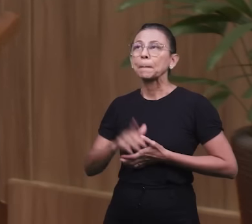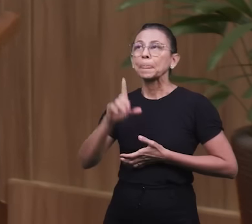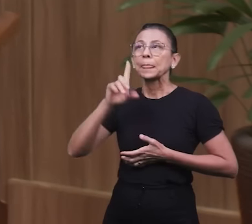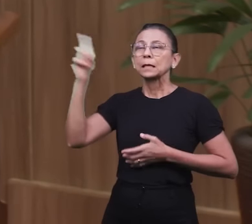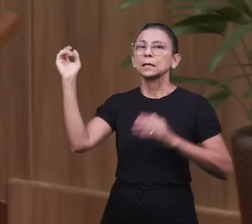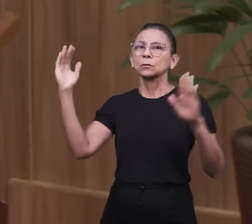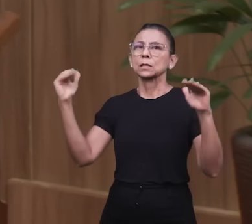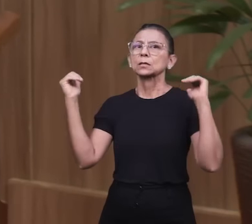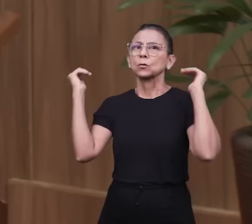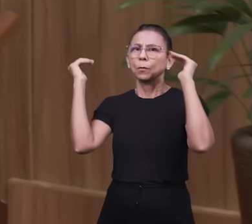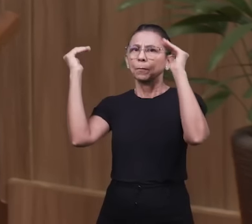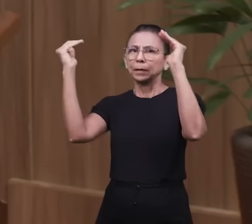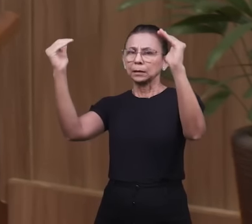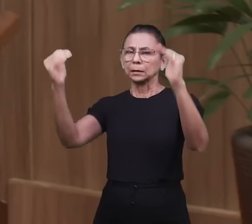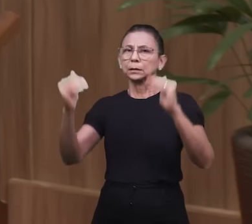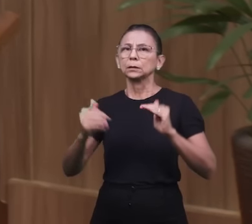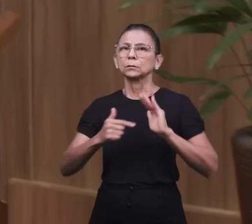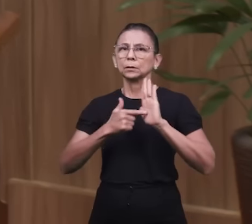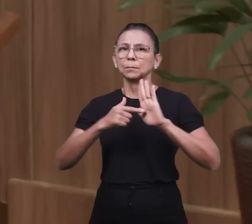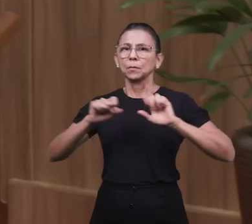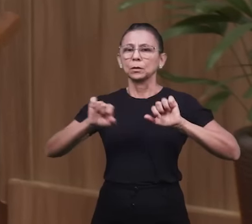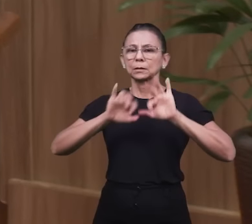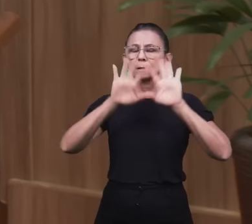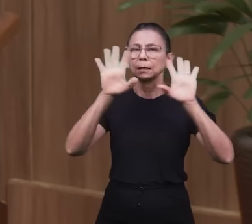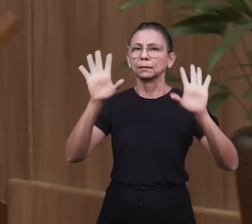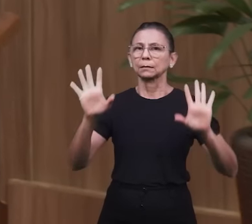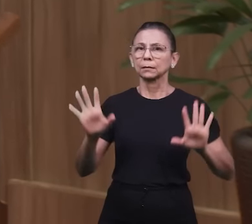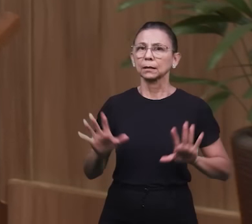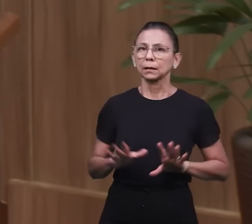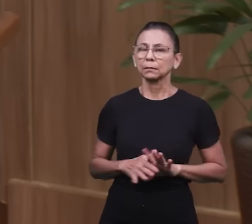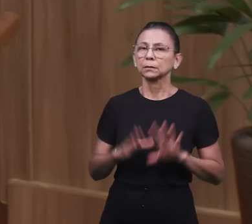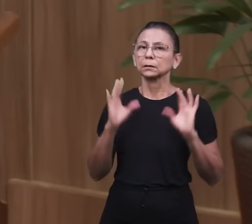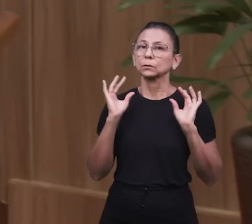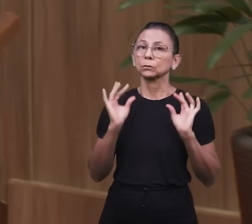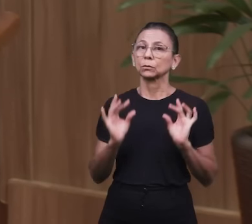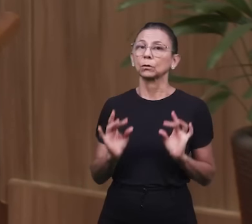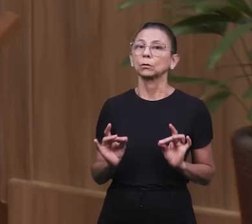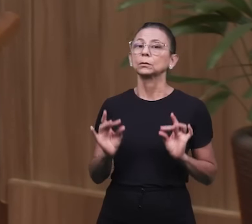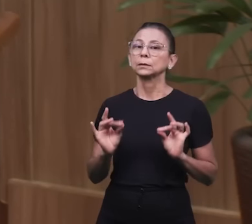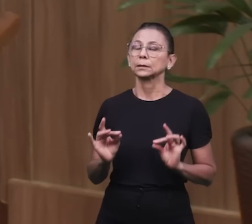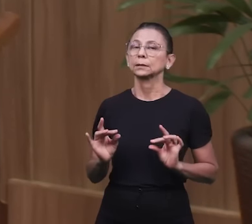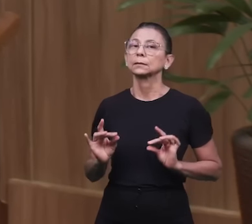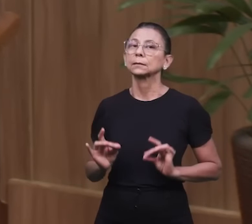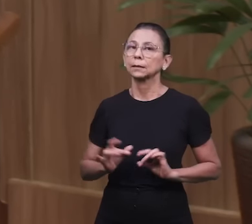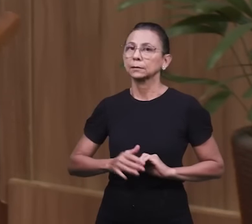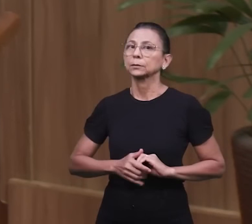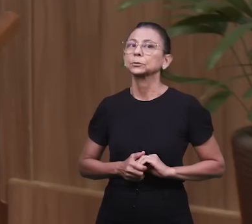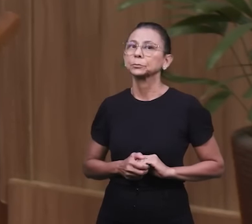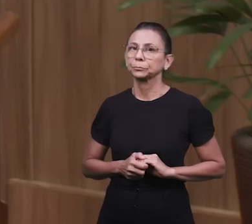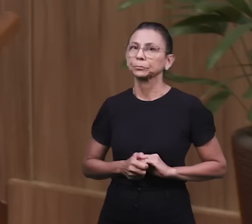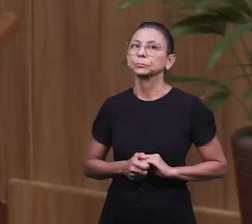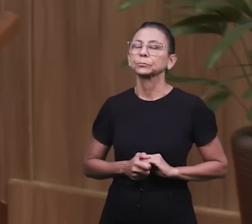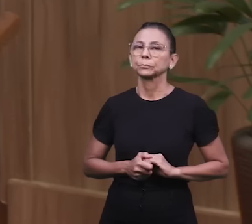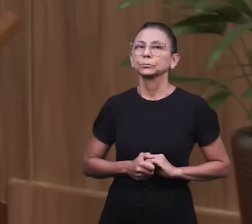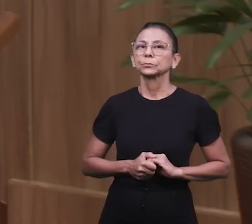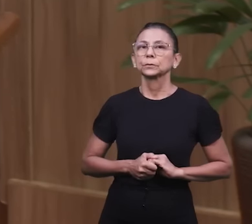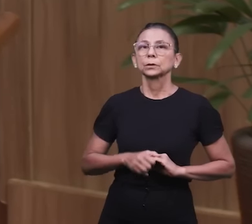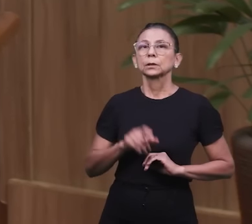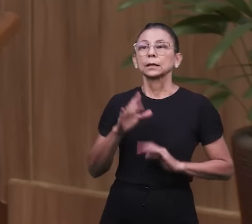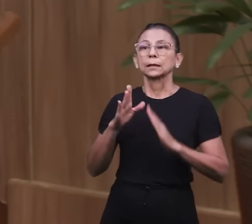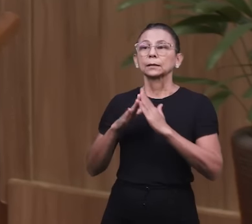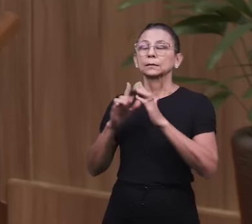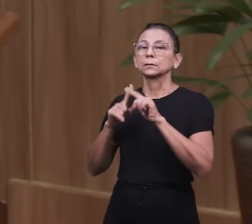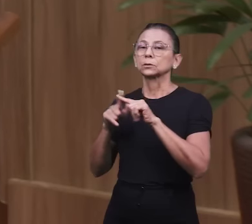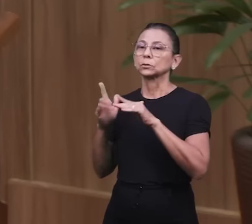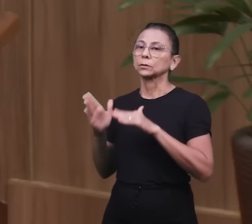que estabelece de forma Clara e detalhada a forma de vida daquela que ele define ele o senhor define como